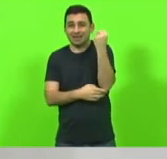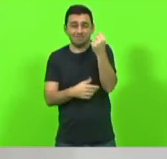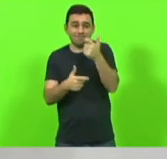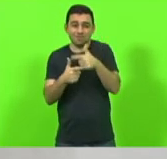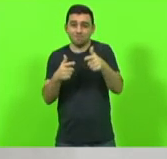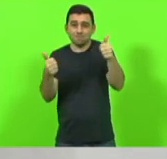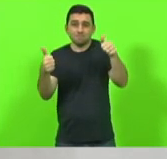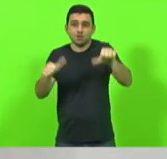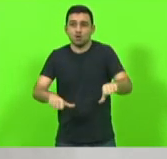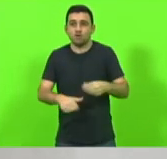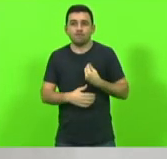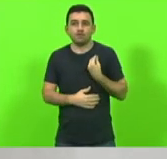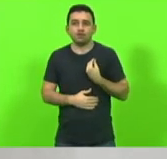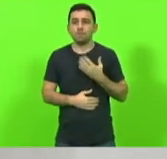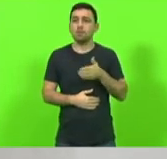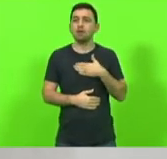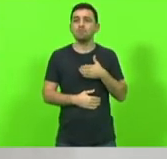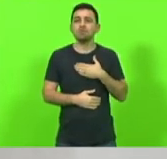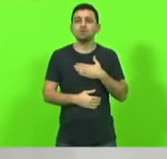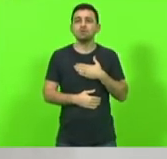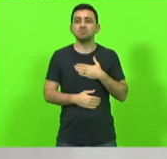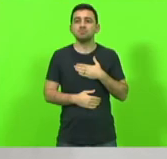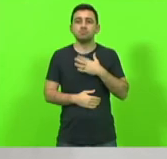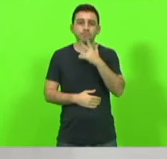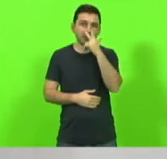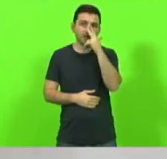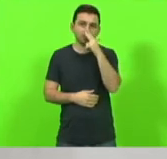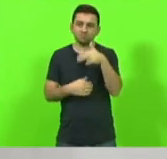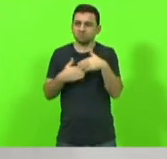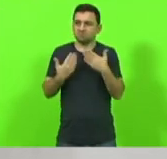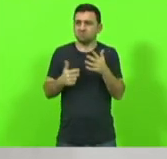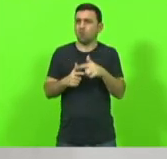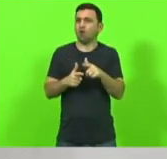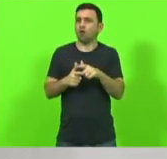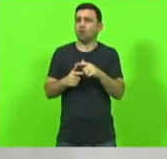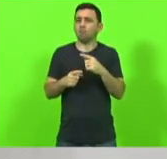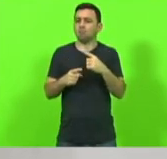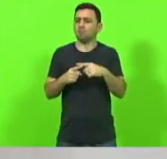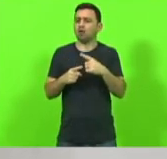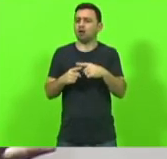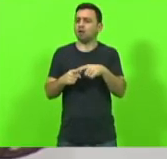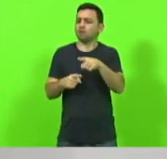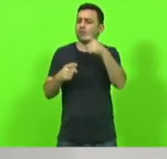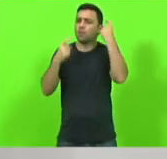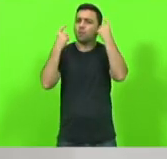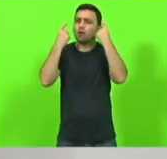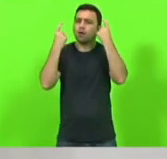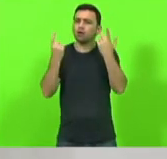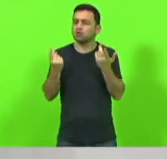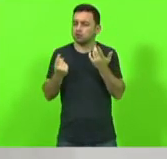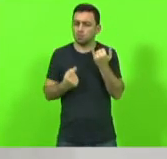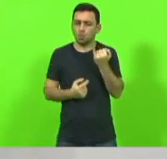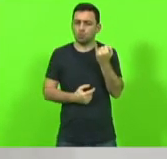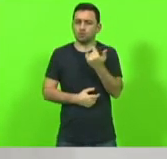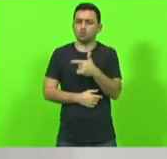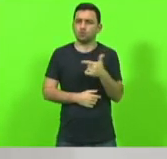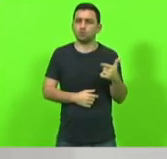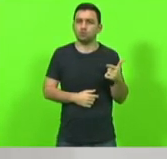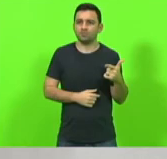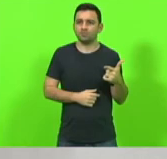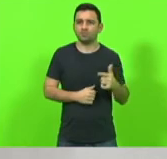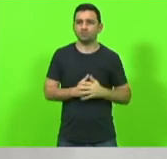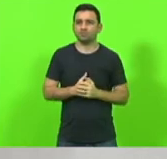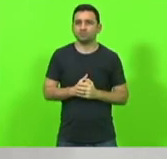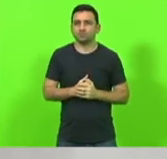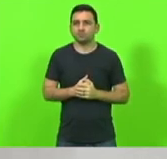Para ti, pode parecer até, mas por que está preocupado com isso? Não é tão importante. Para aquela